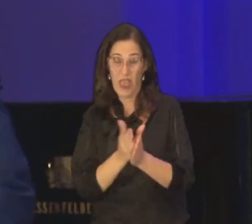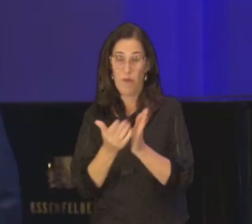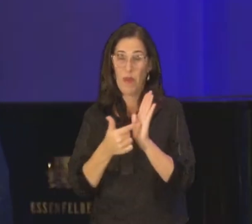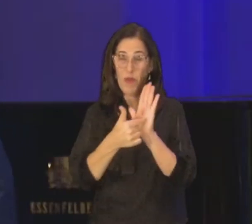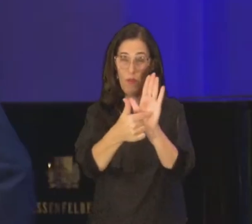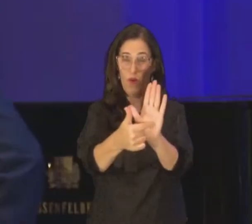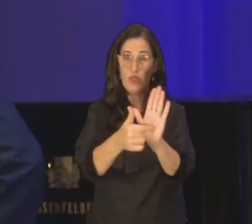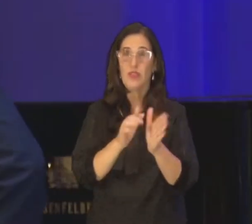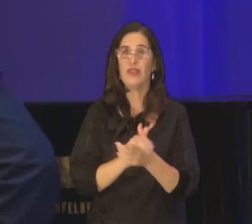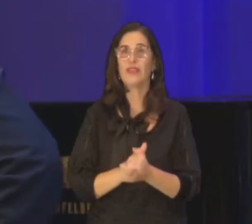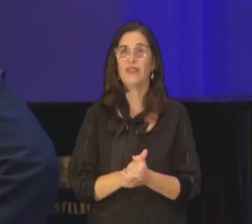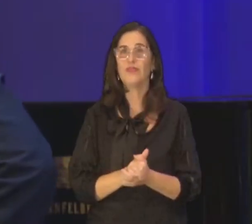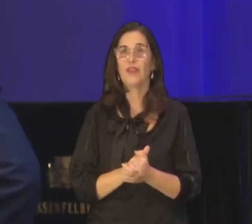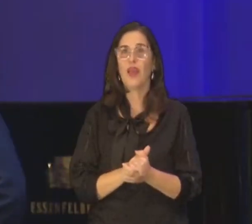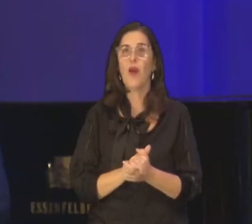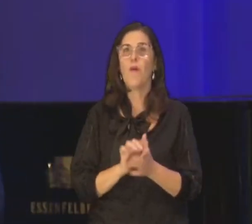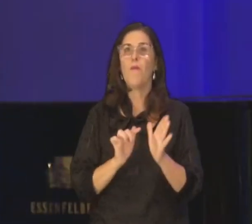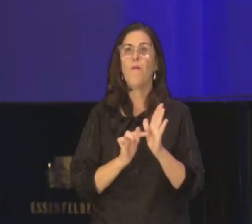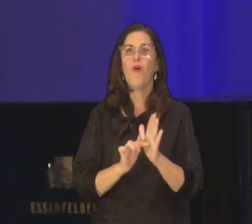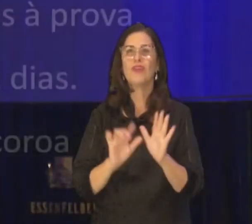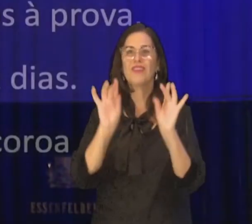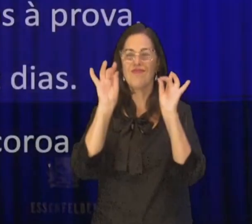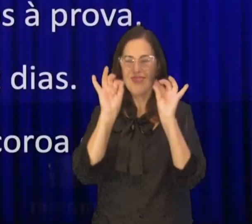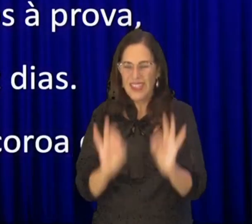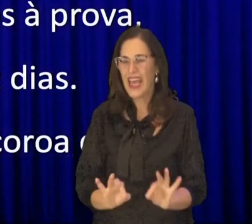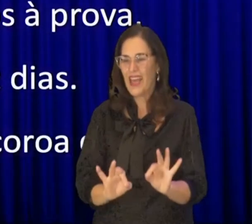mostra aí, ele diz exatamente isto.